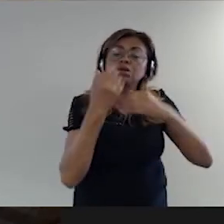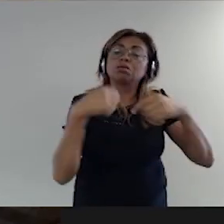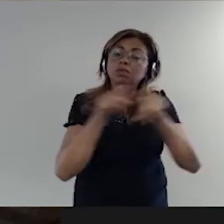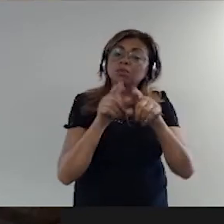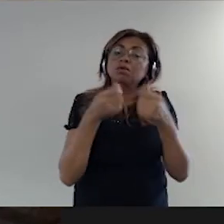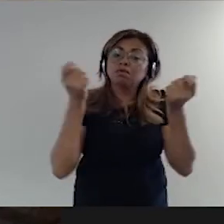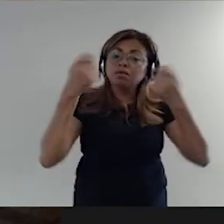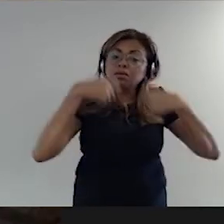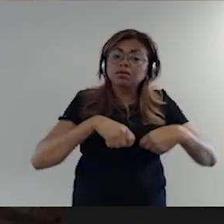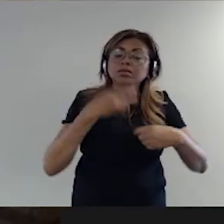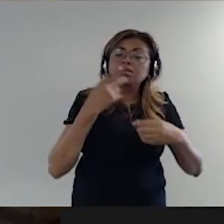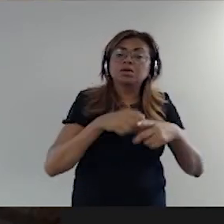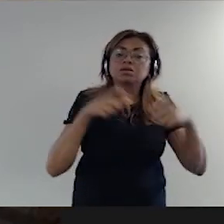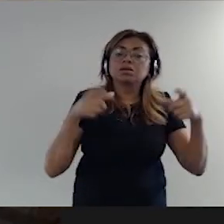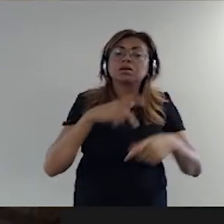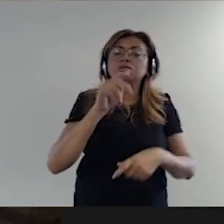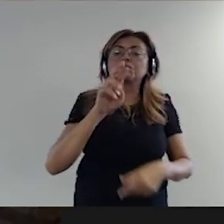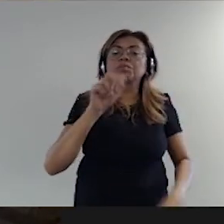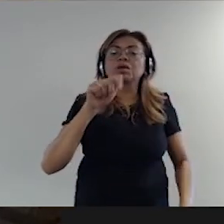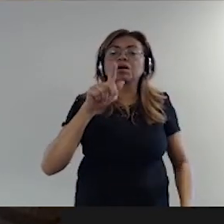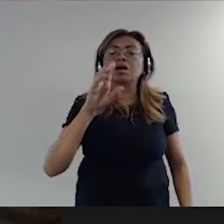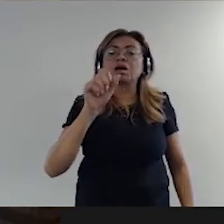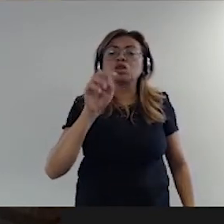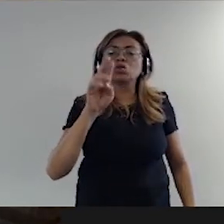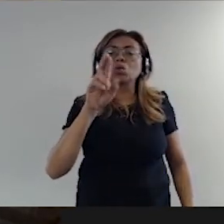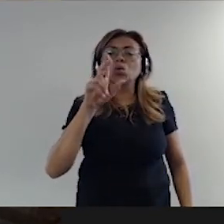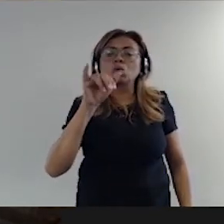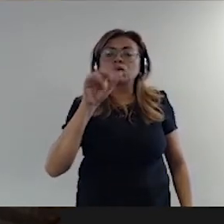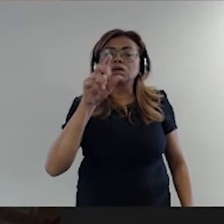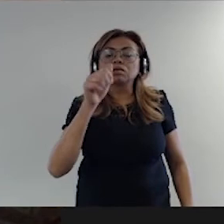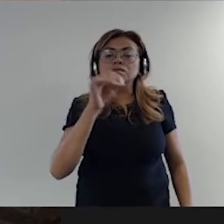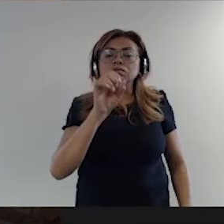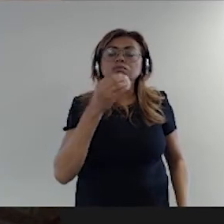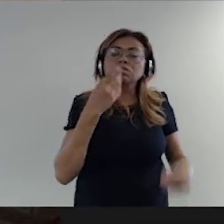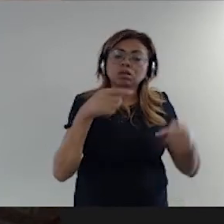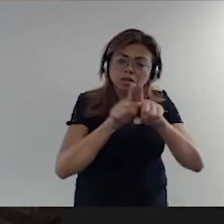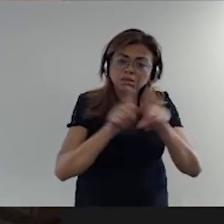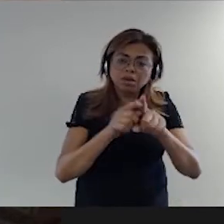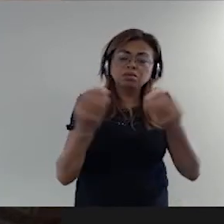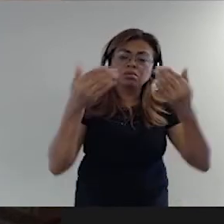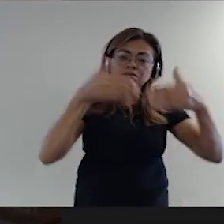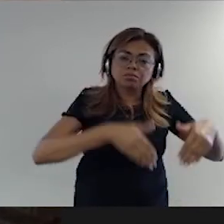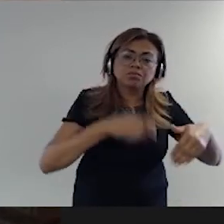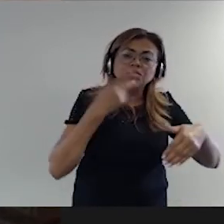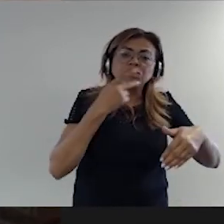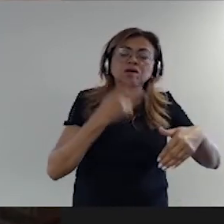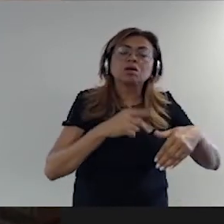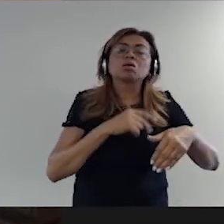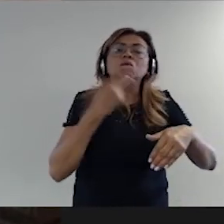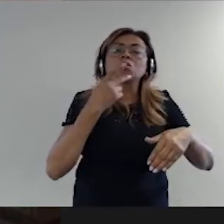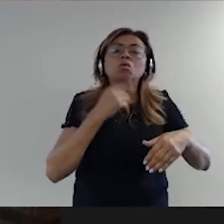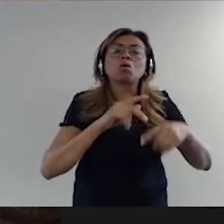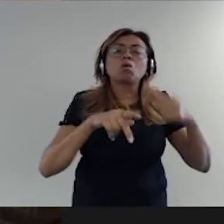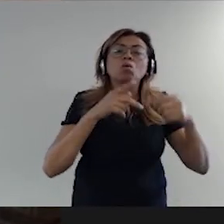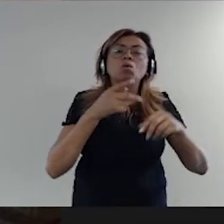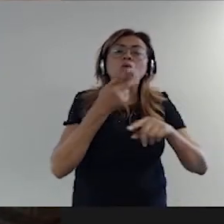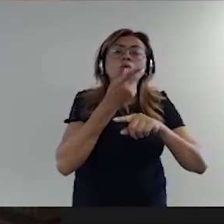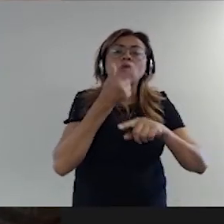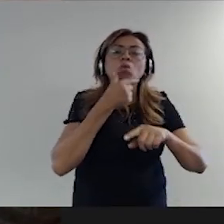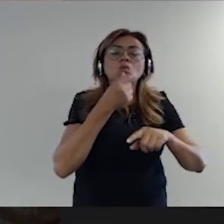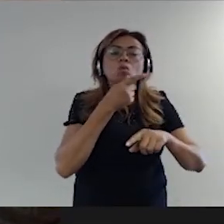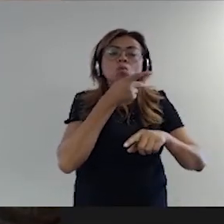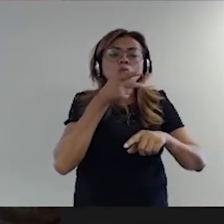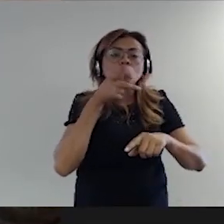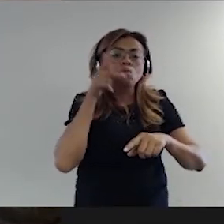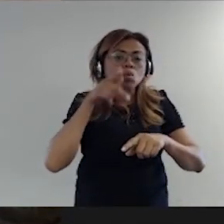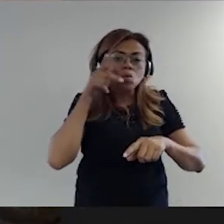grandes precatórios estabelecer processos de negociações, obviamente, com participação da Procuradoria e com um juiz